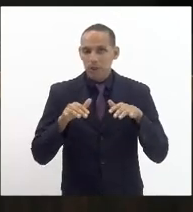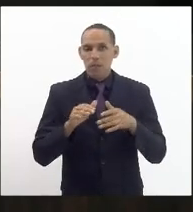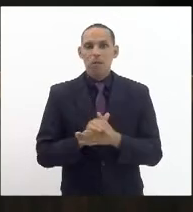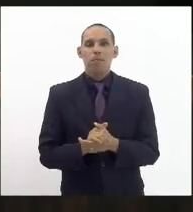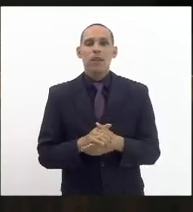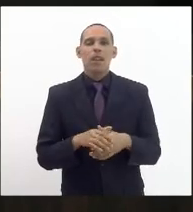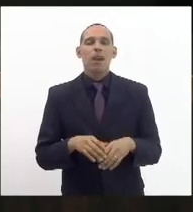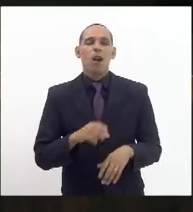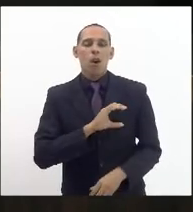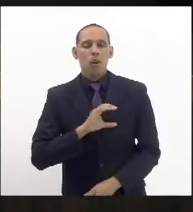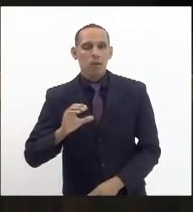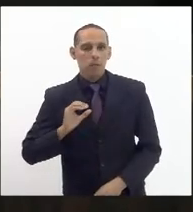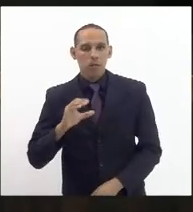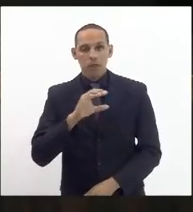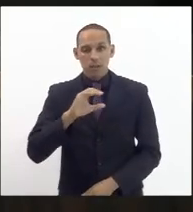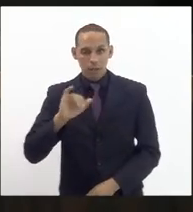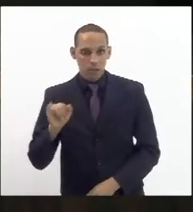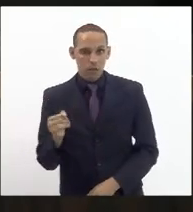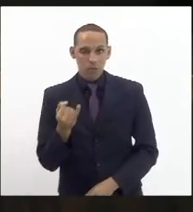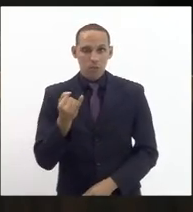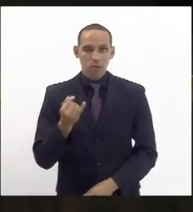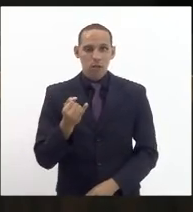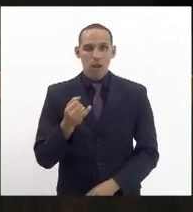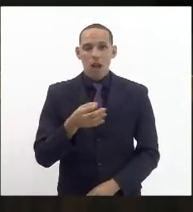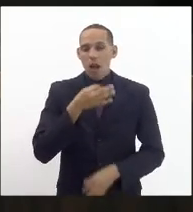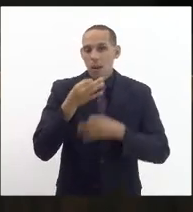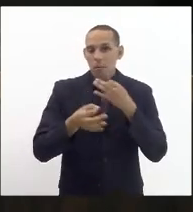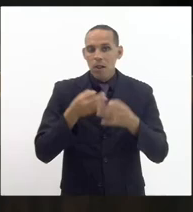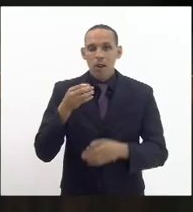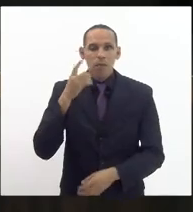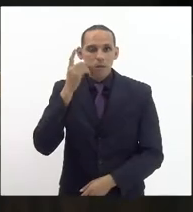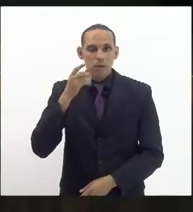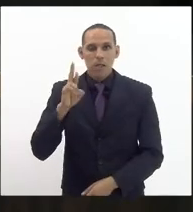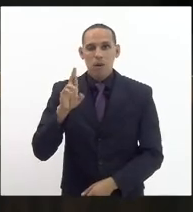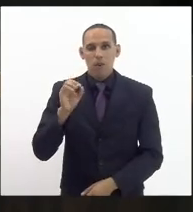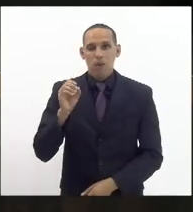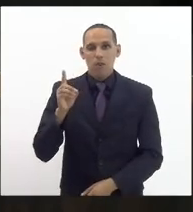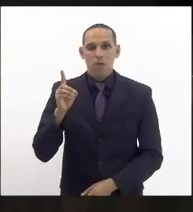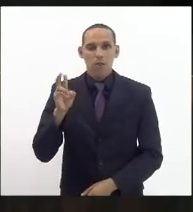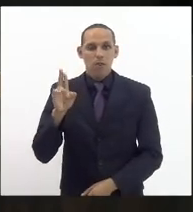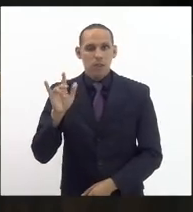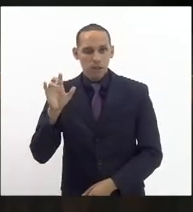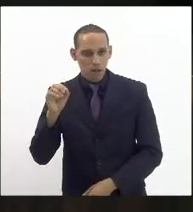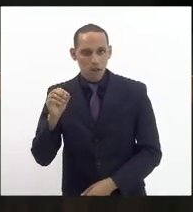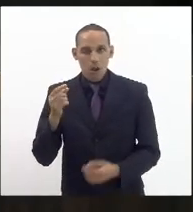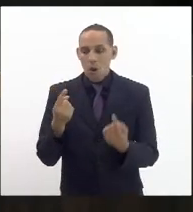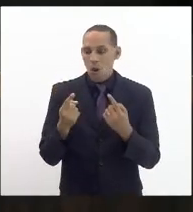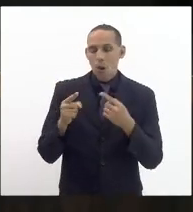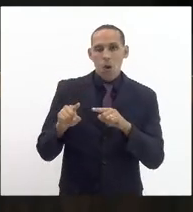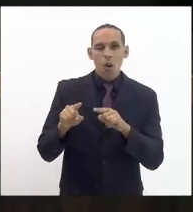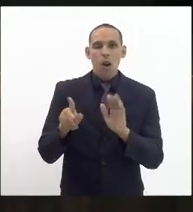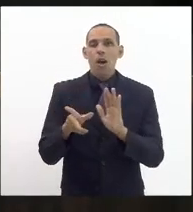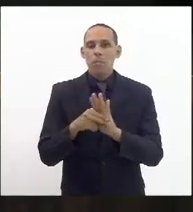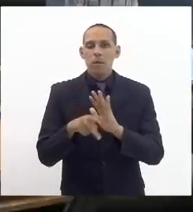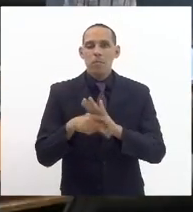Constituição e Justiça, deputado Rodrigo Amorim. Senhor presidente, parecer contrário às emendas de plenário.